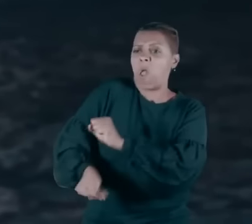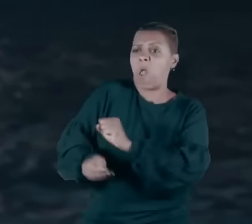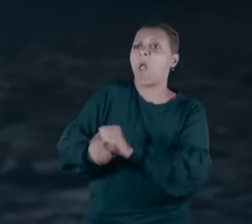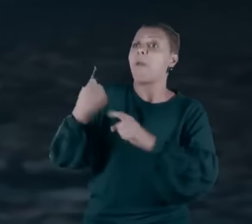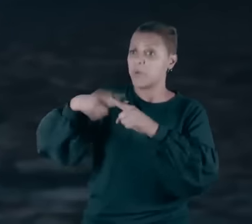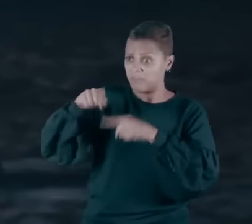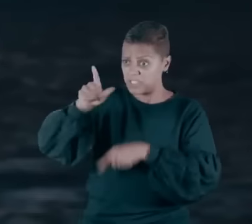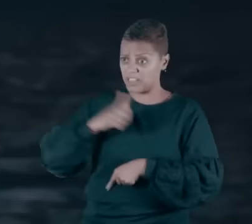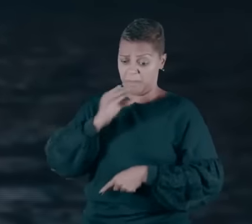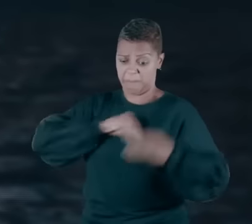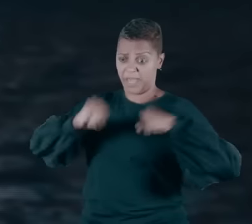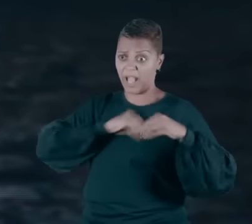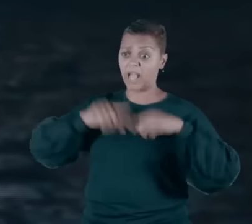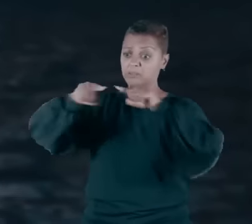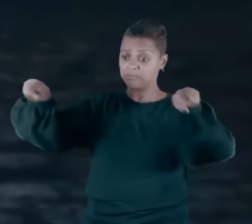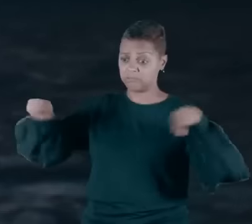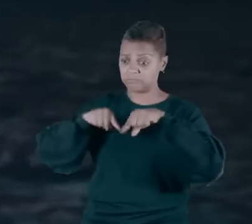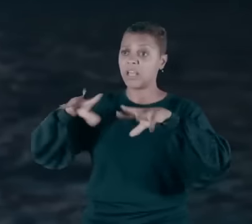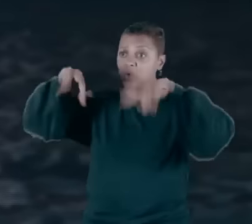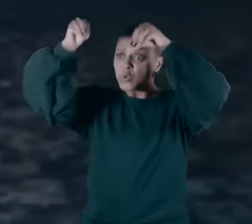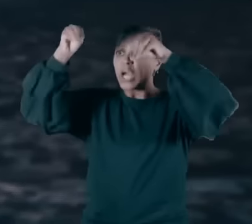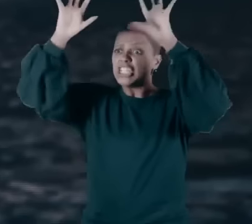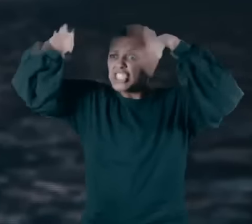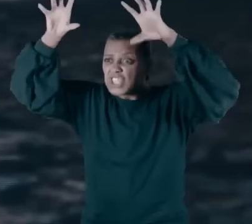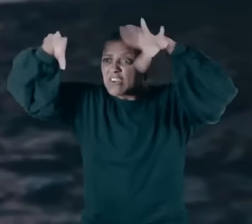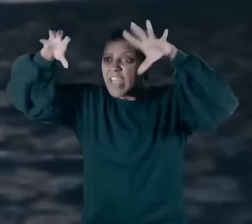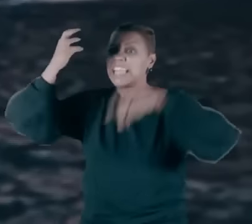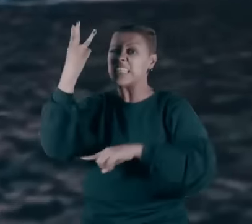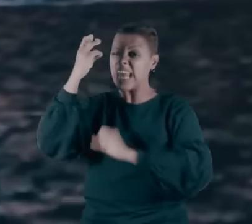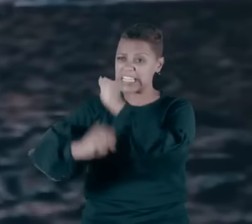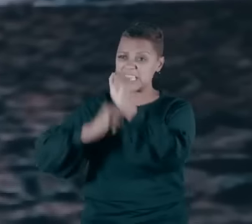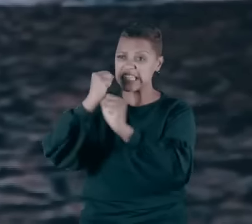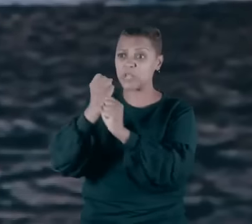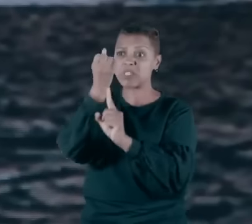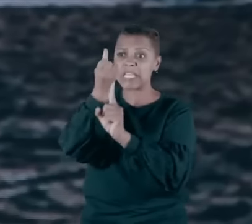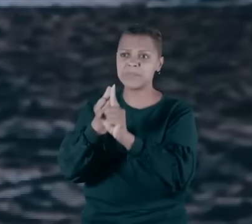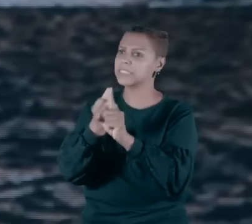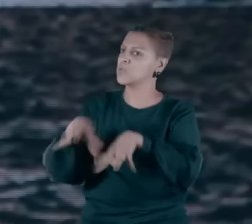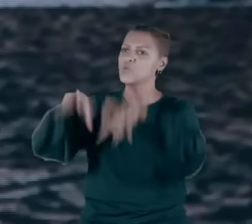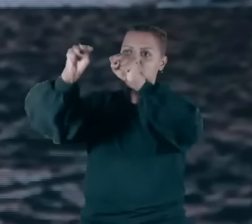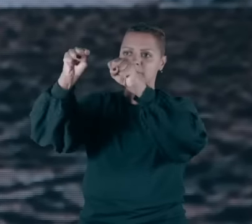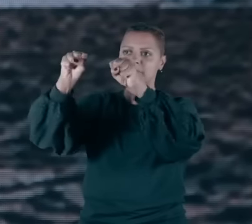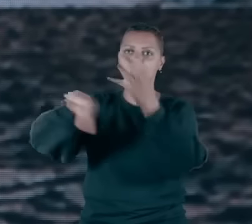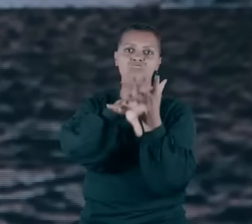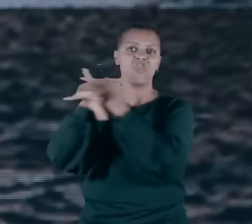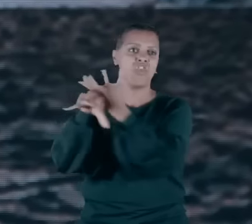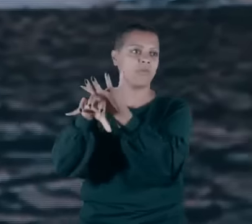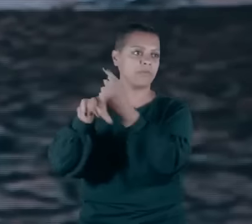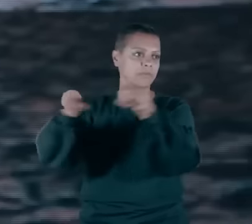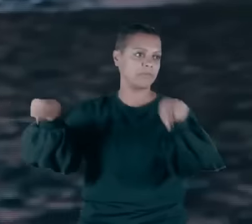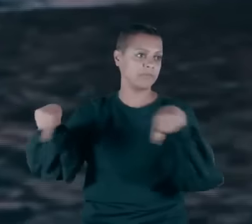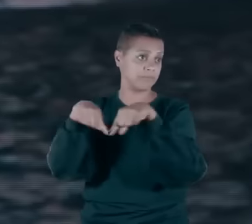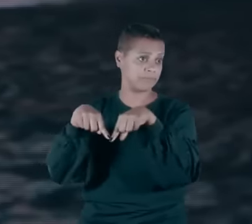disso não vai na terra por 3 anos e meio já pensou gente porque hoje em dia a profetada gosta de